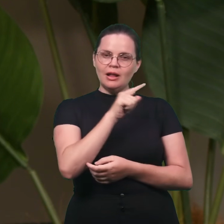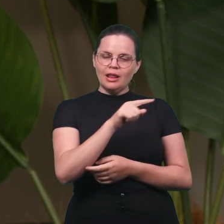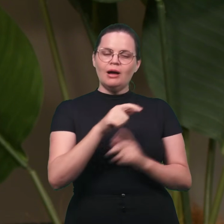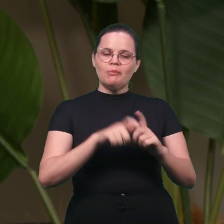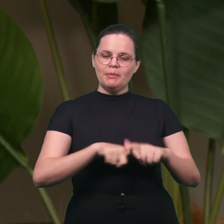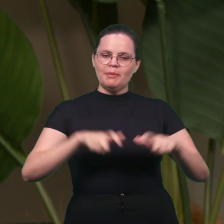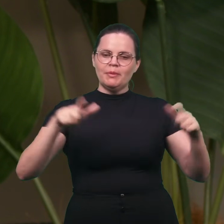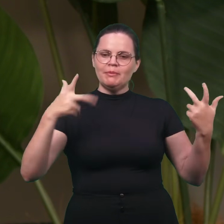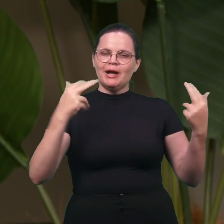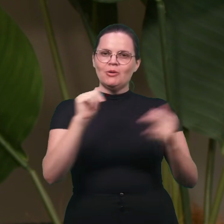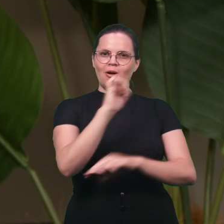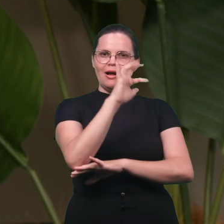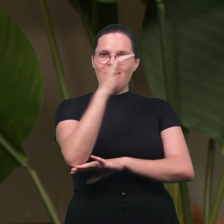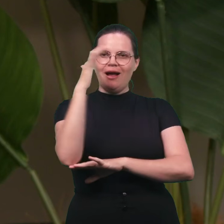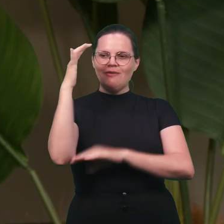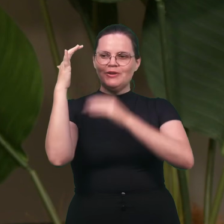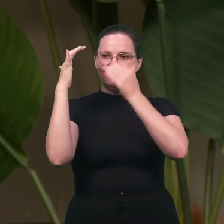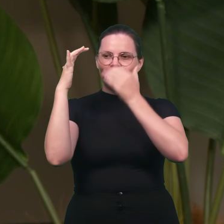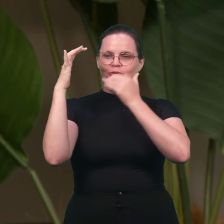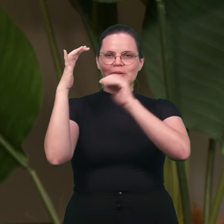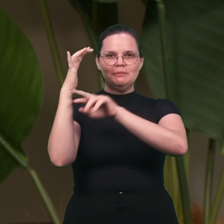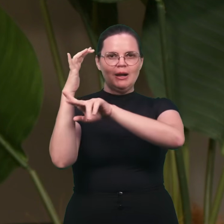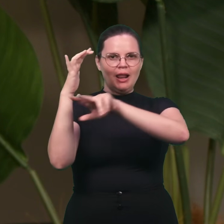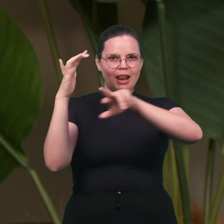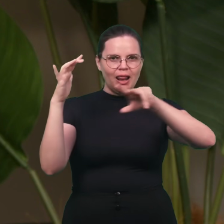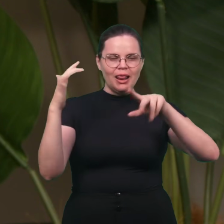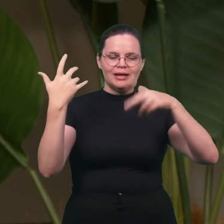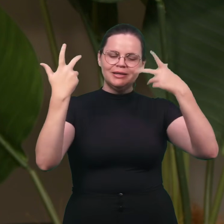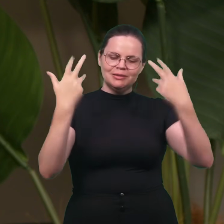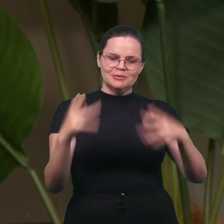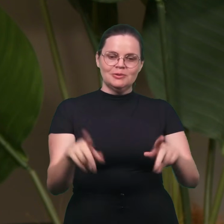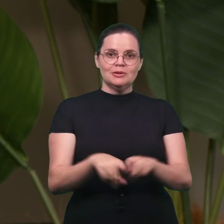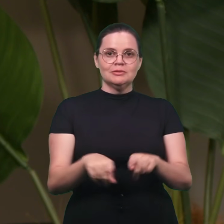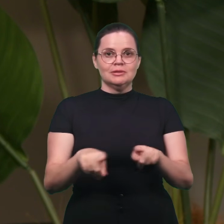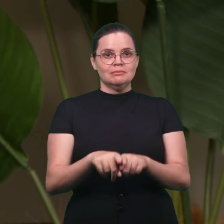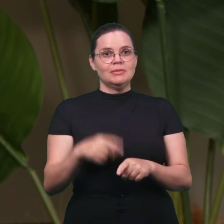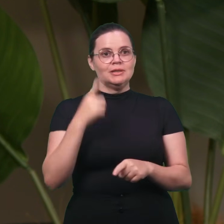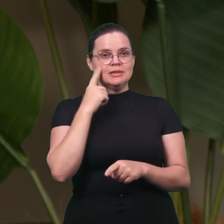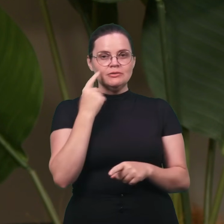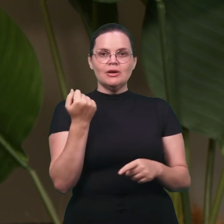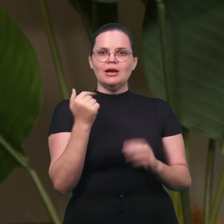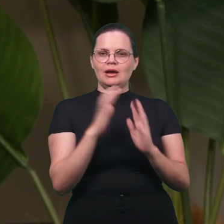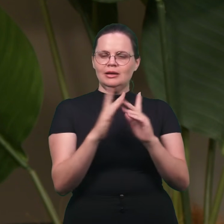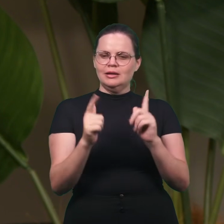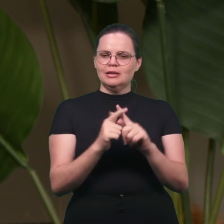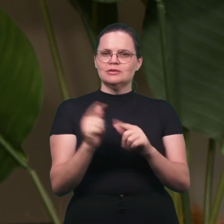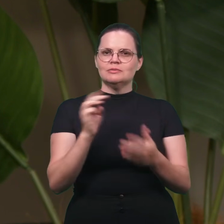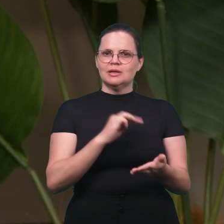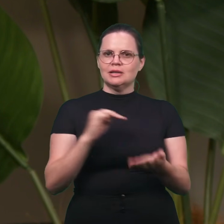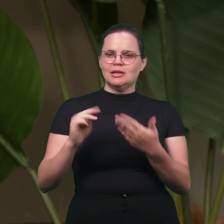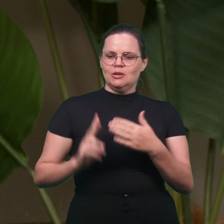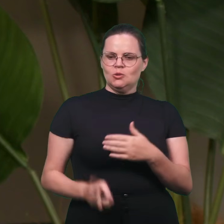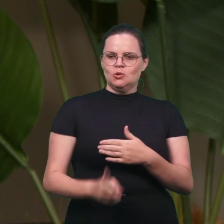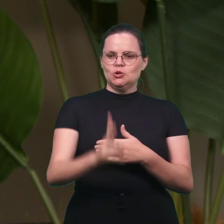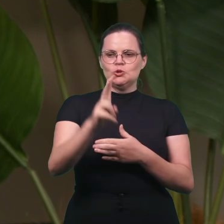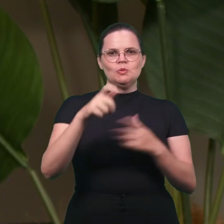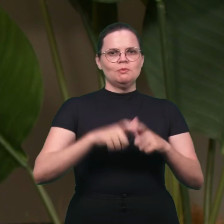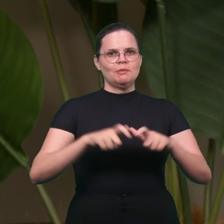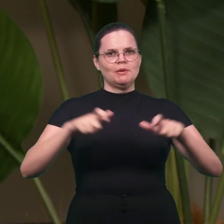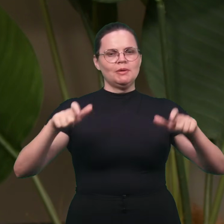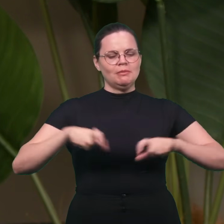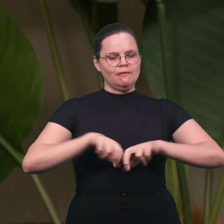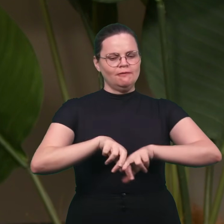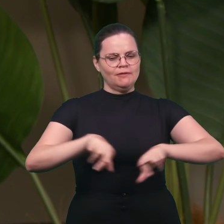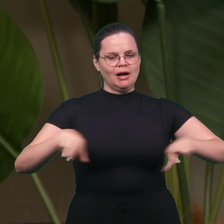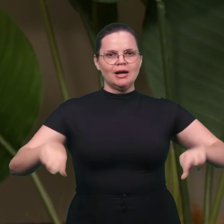frutífero lá. Famílias definidas, a pulsante, crescendo, muitas